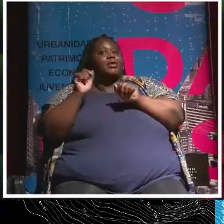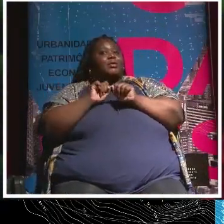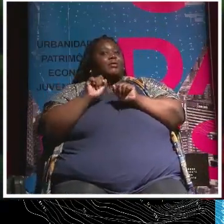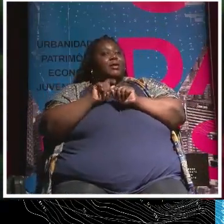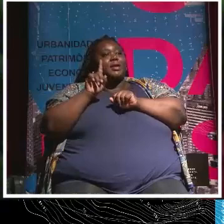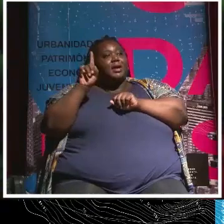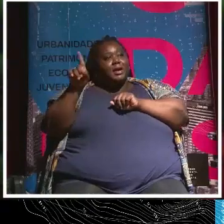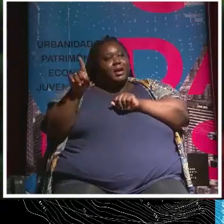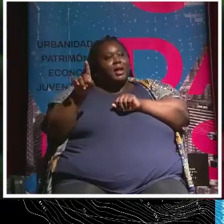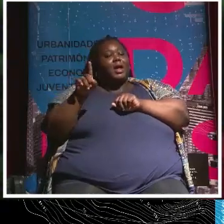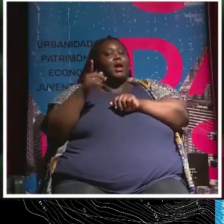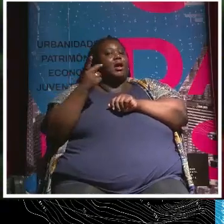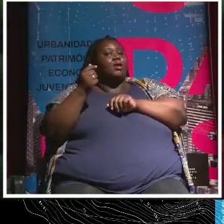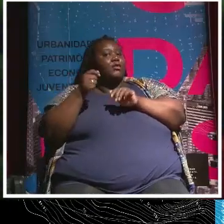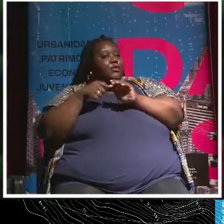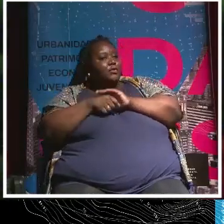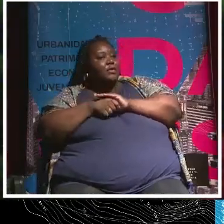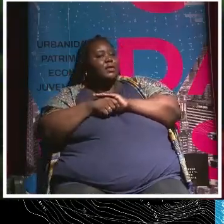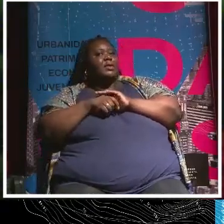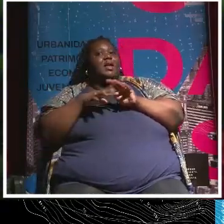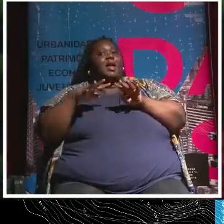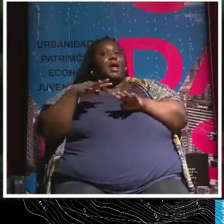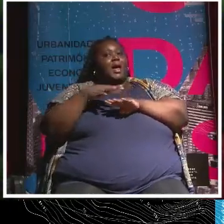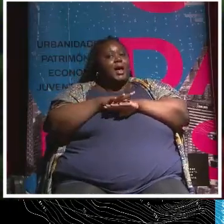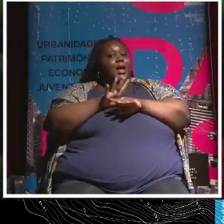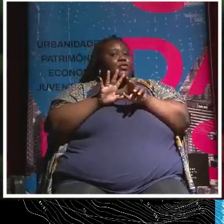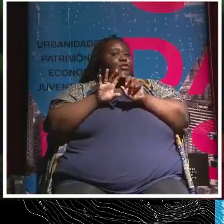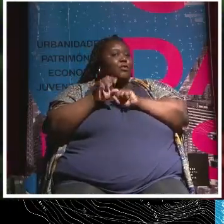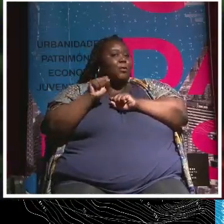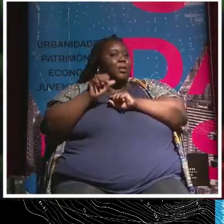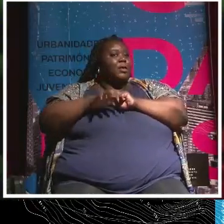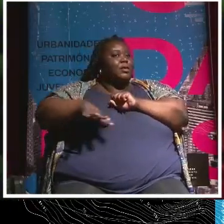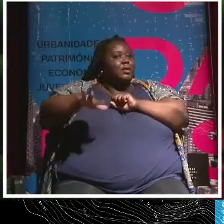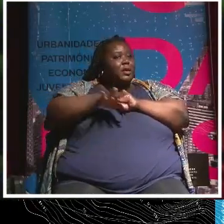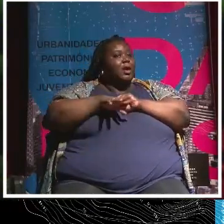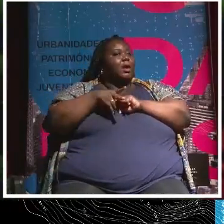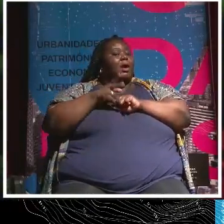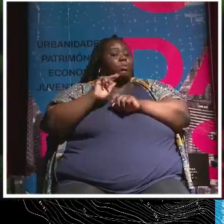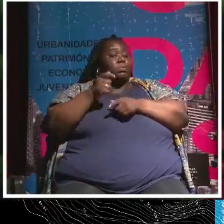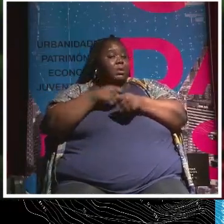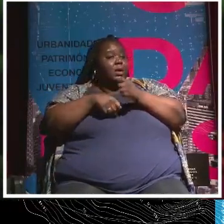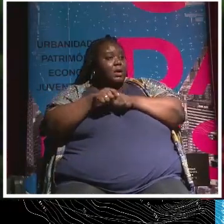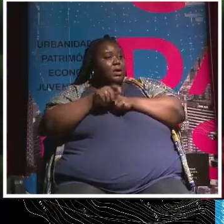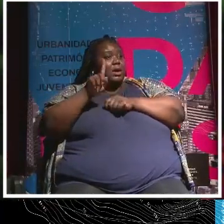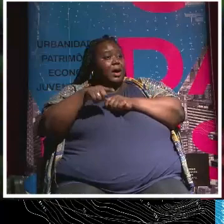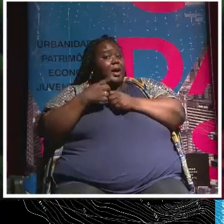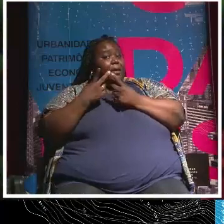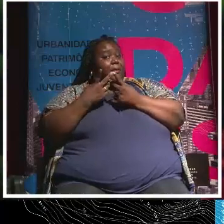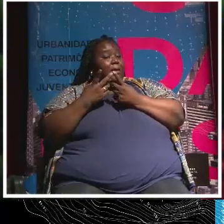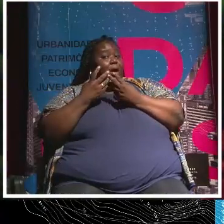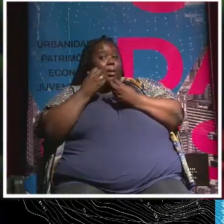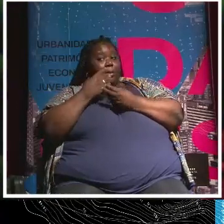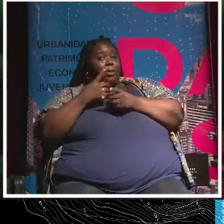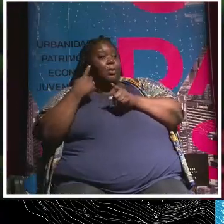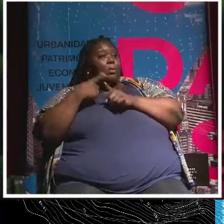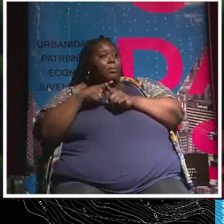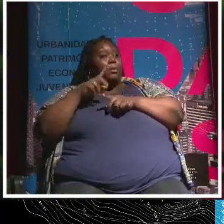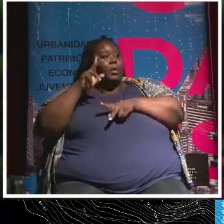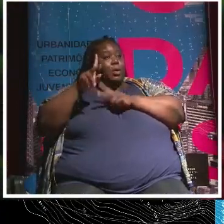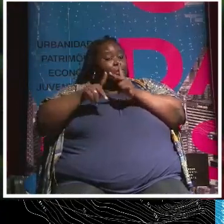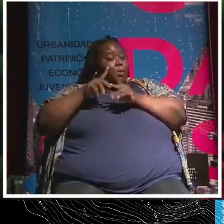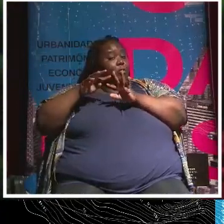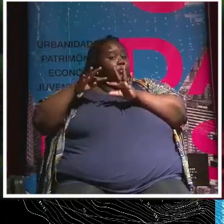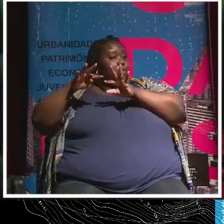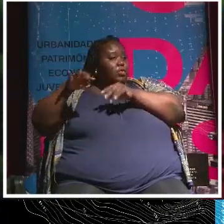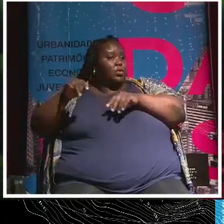lá, financeira, muitas redes que foram formadas na cidade. E se a economia dessa cidade é tão rica, é porque esse povo